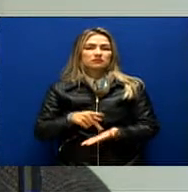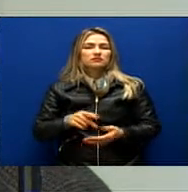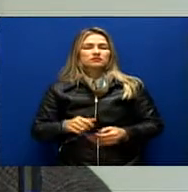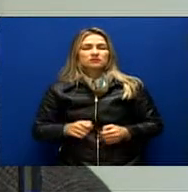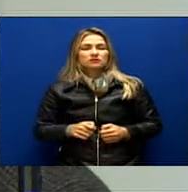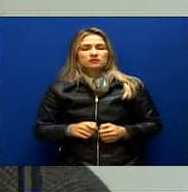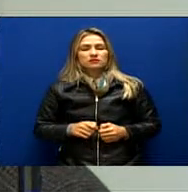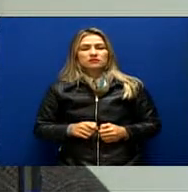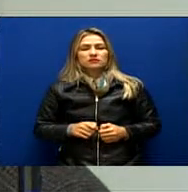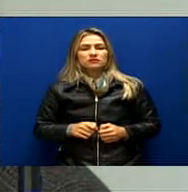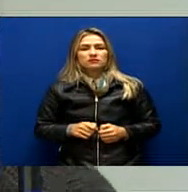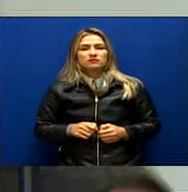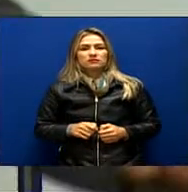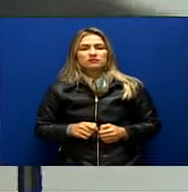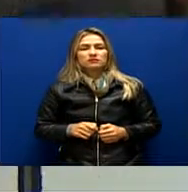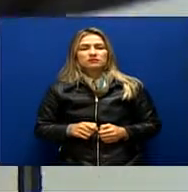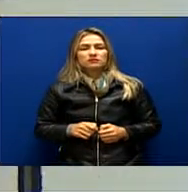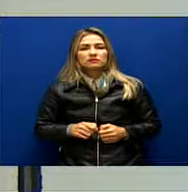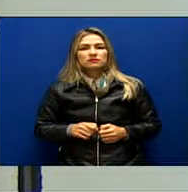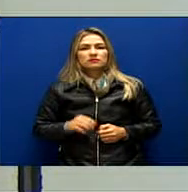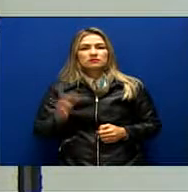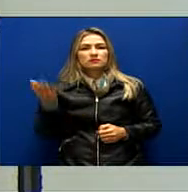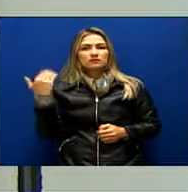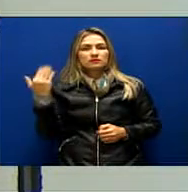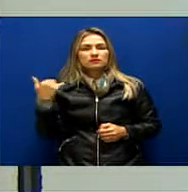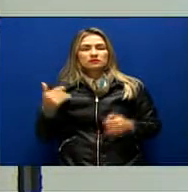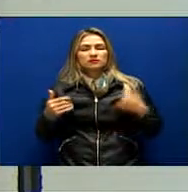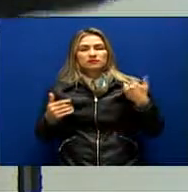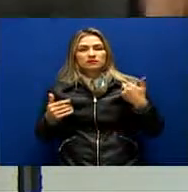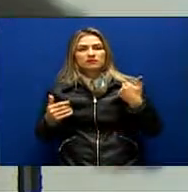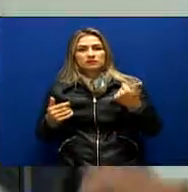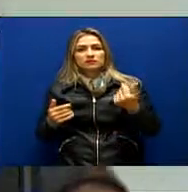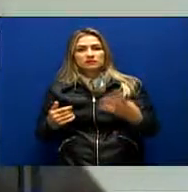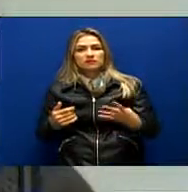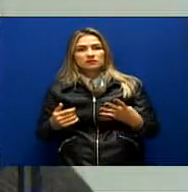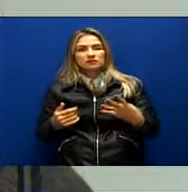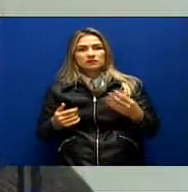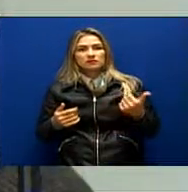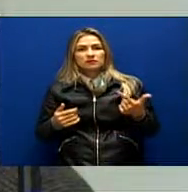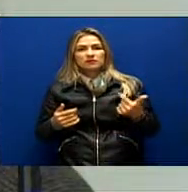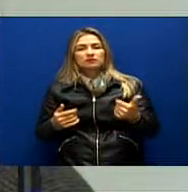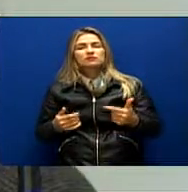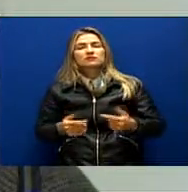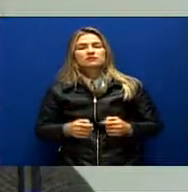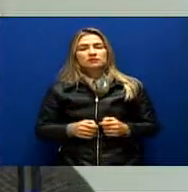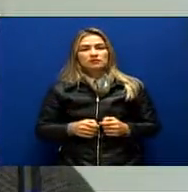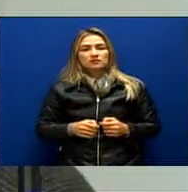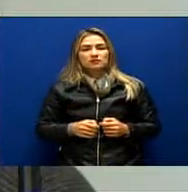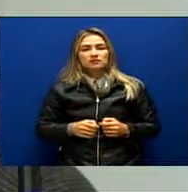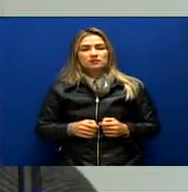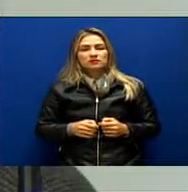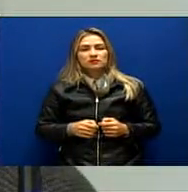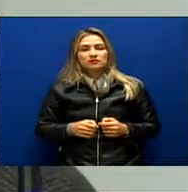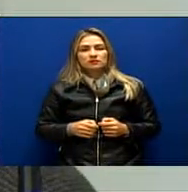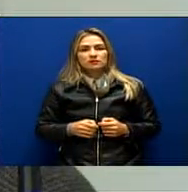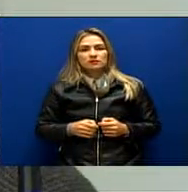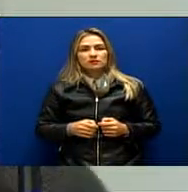Eu mesmo, quando tinha meus 14 anos, 12, 14 anos, várias